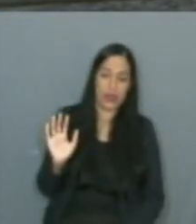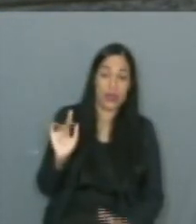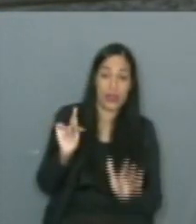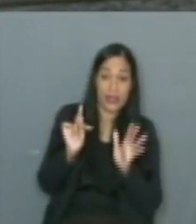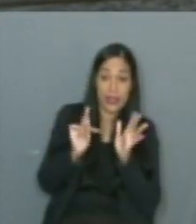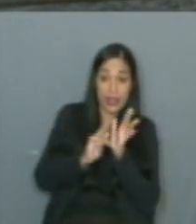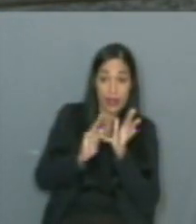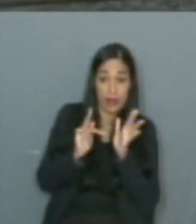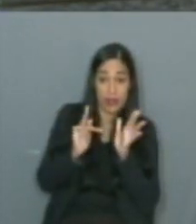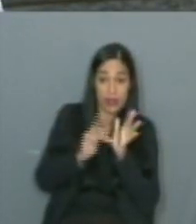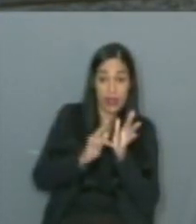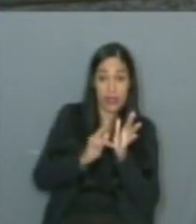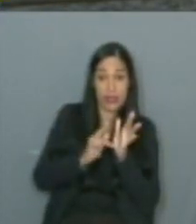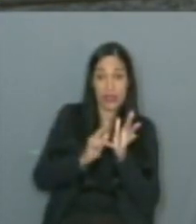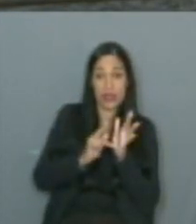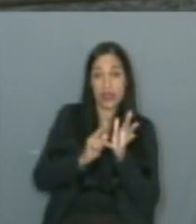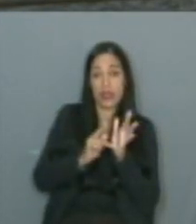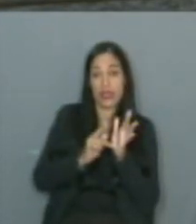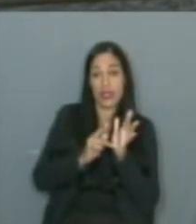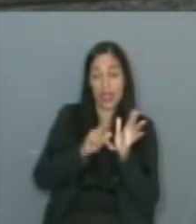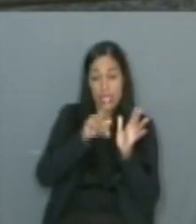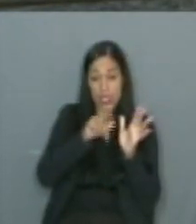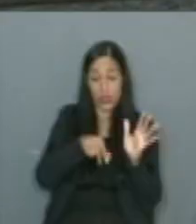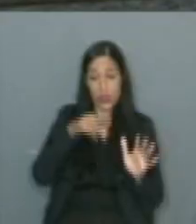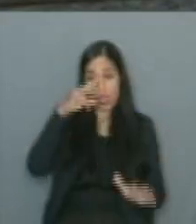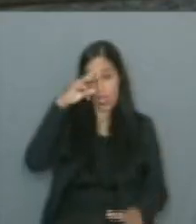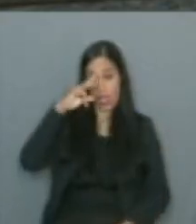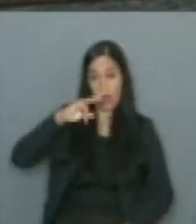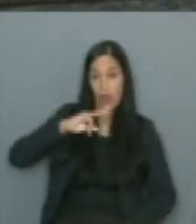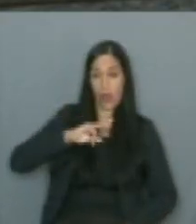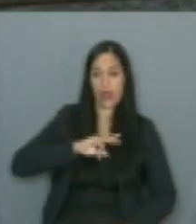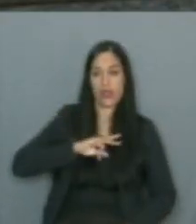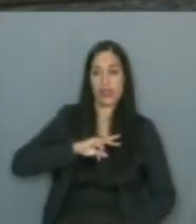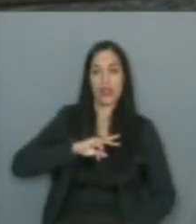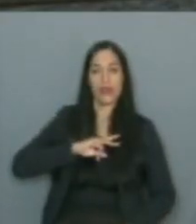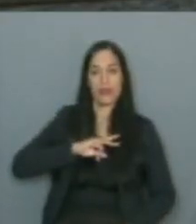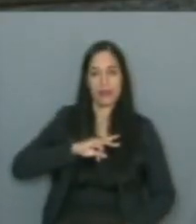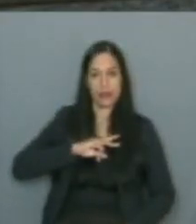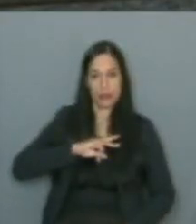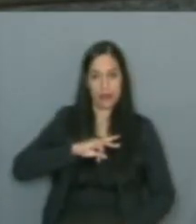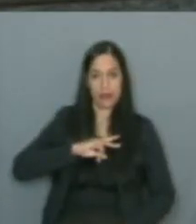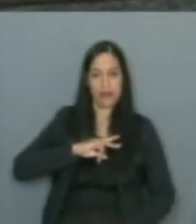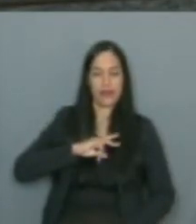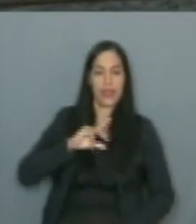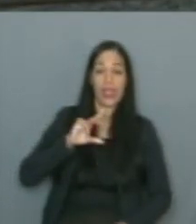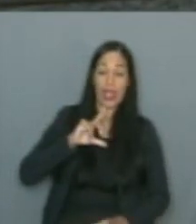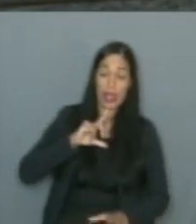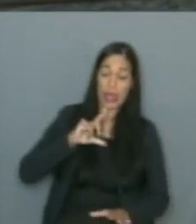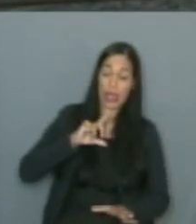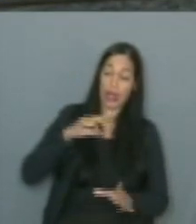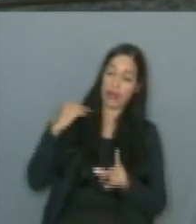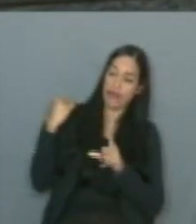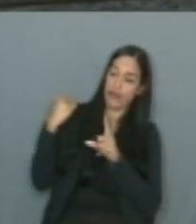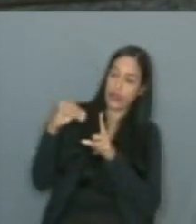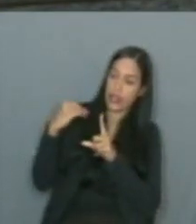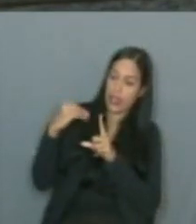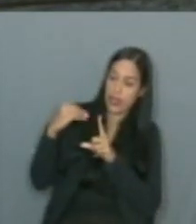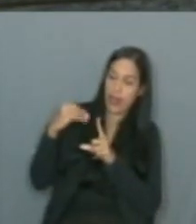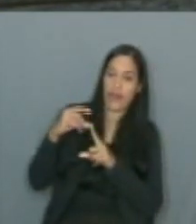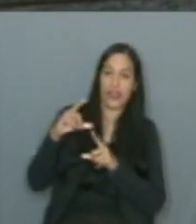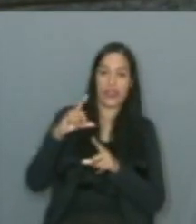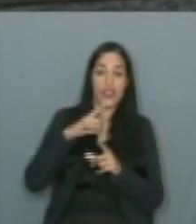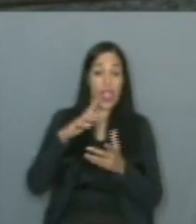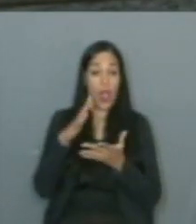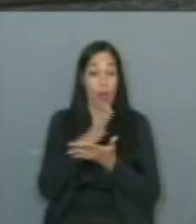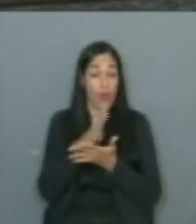e senhores, é simplesmente reconhecer que mesmo dentre os vulneráveis, você tem alguns